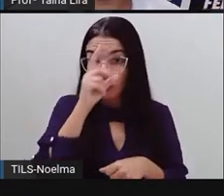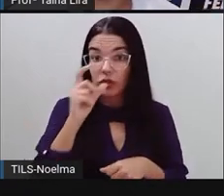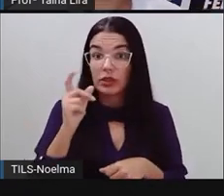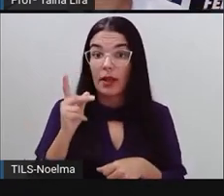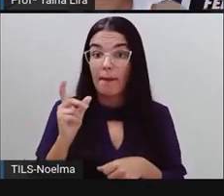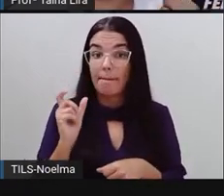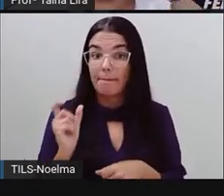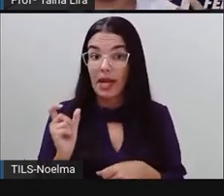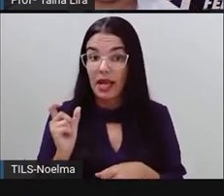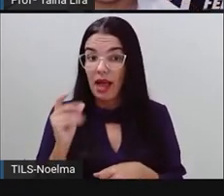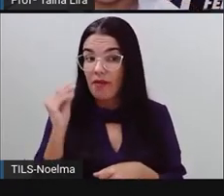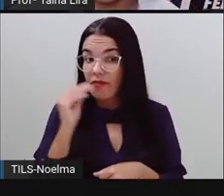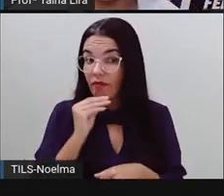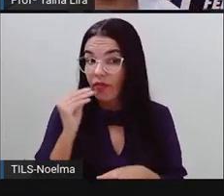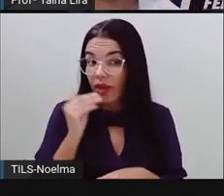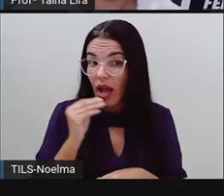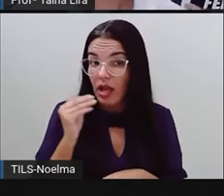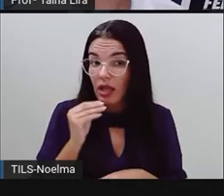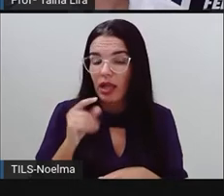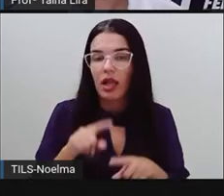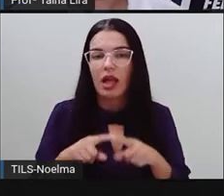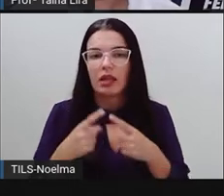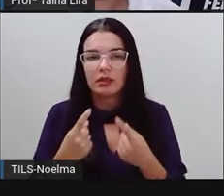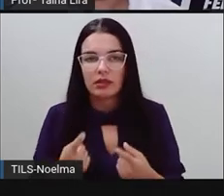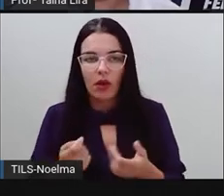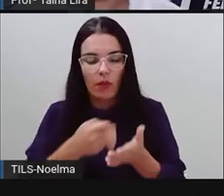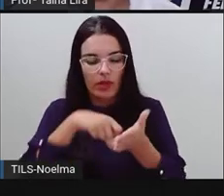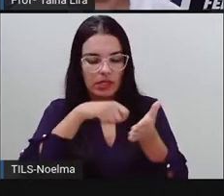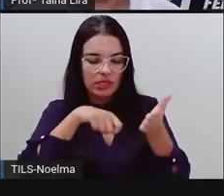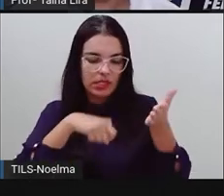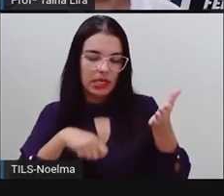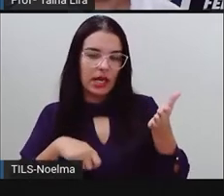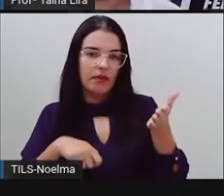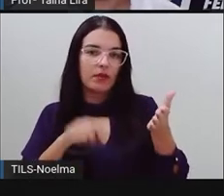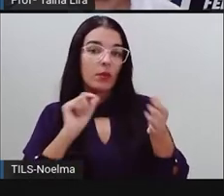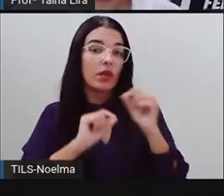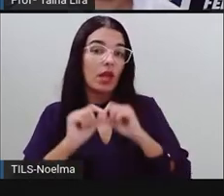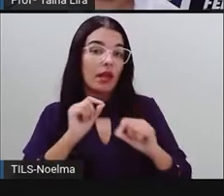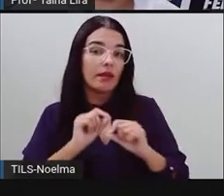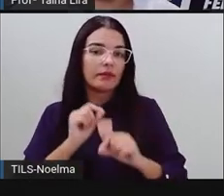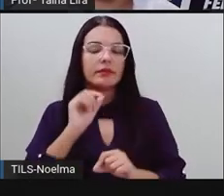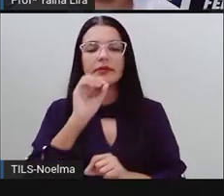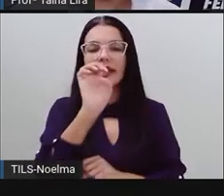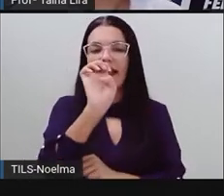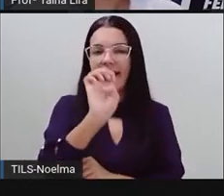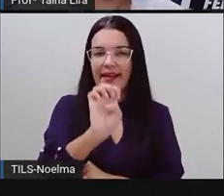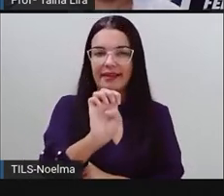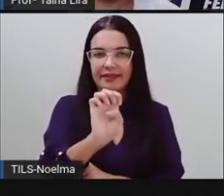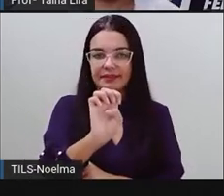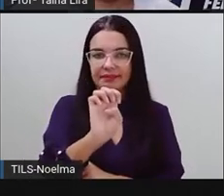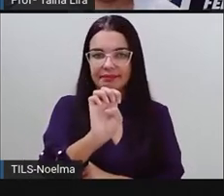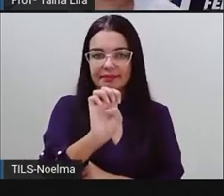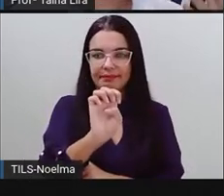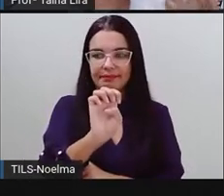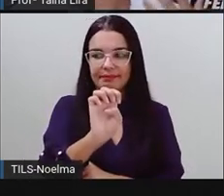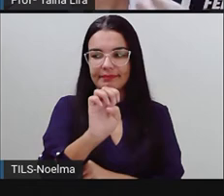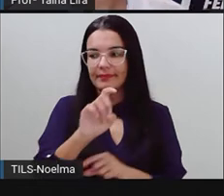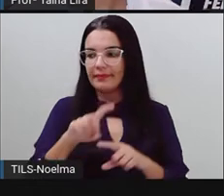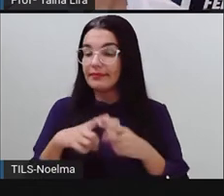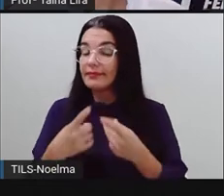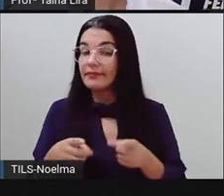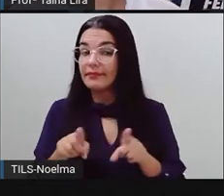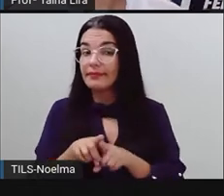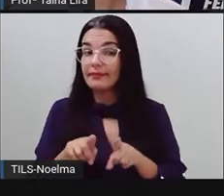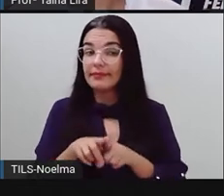ela é uma sílaba fraca então eu não vou escrever com Ih eu vou escrever com é e